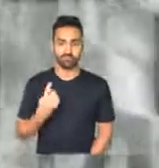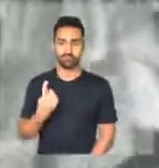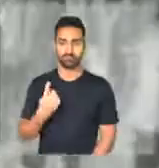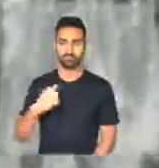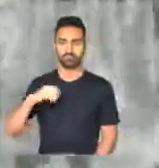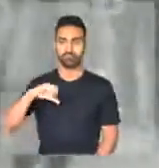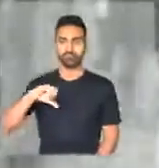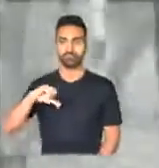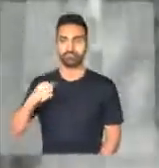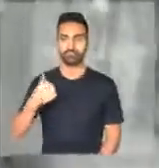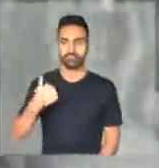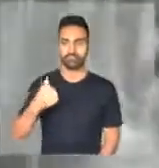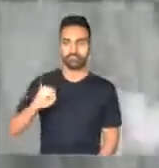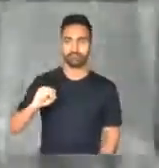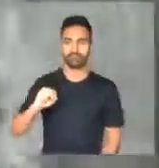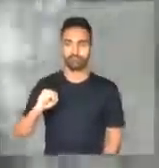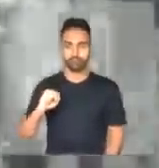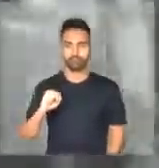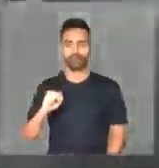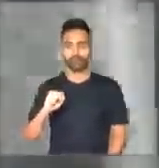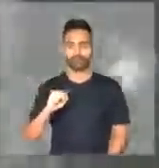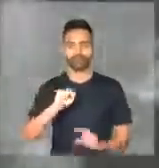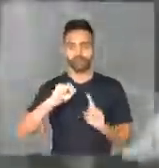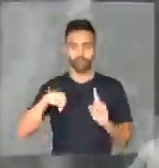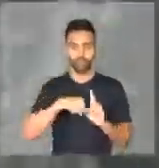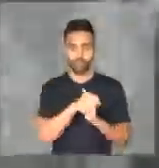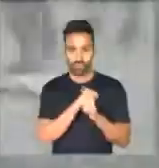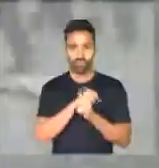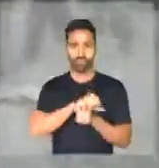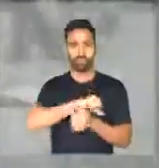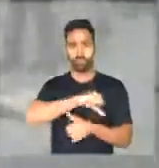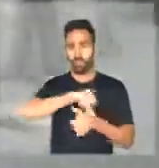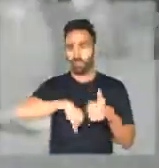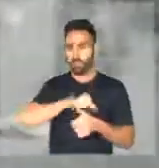1968, ano de convulsão social em todo o mundo.